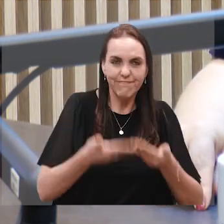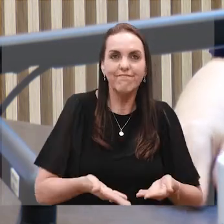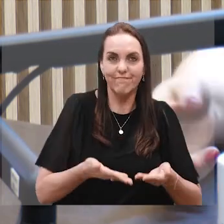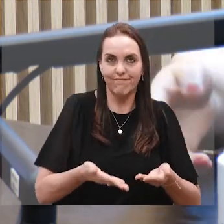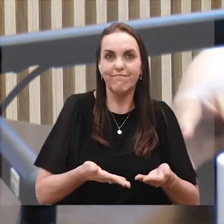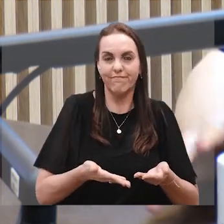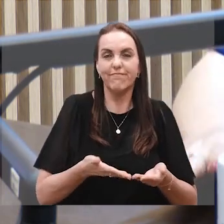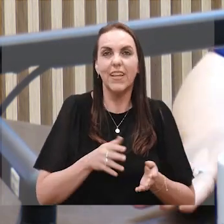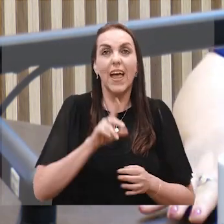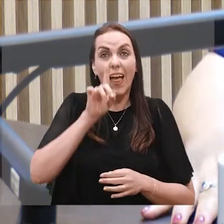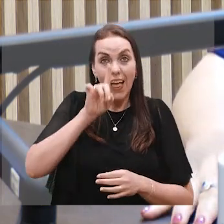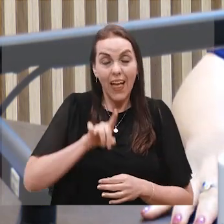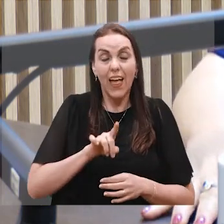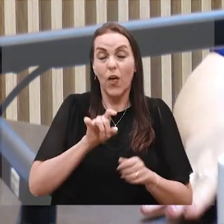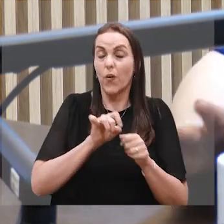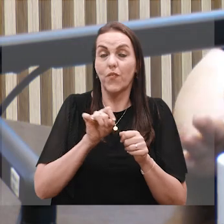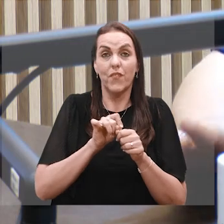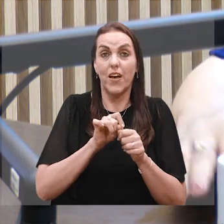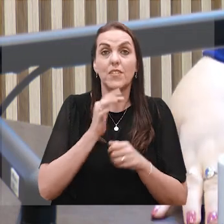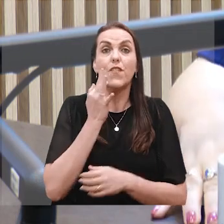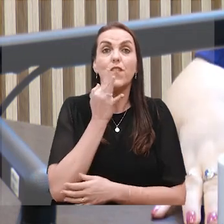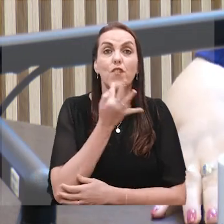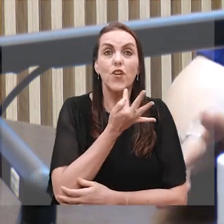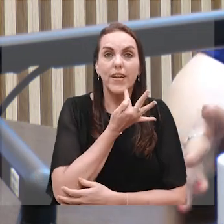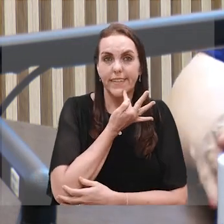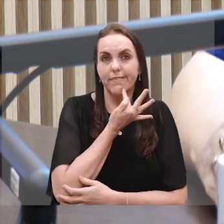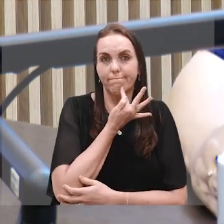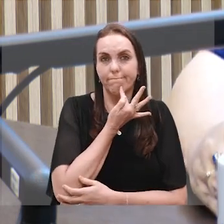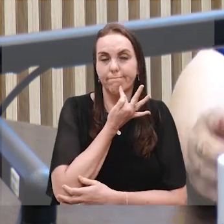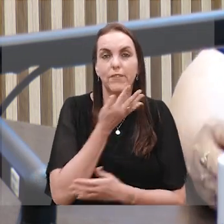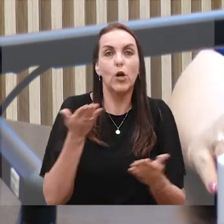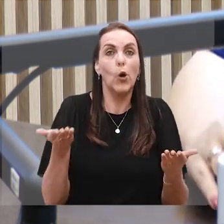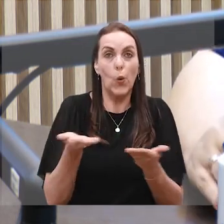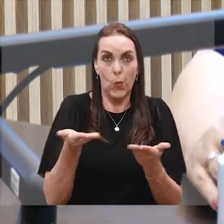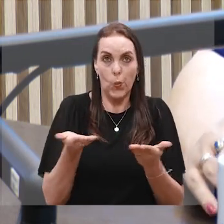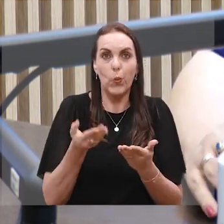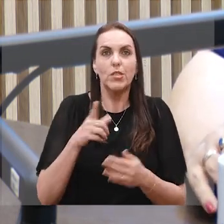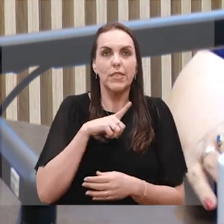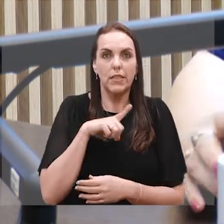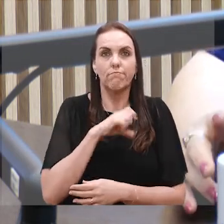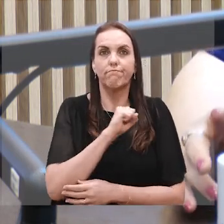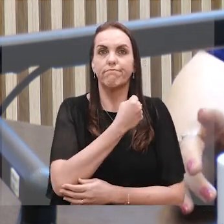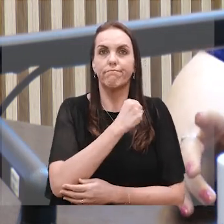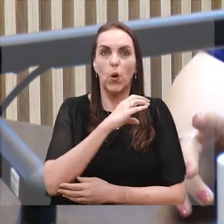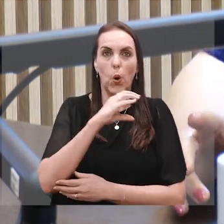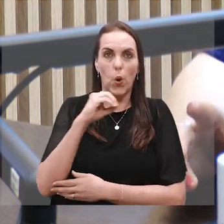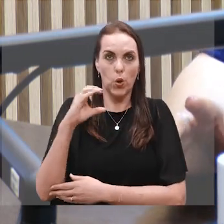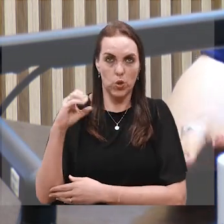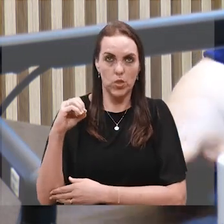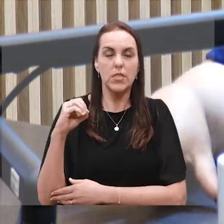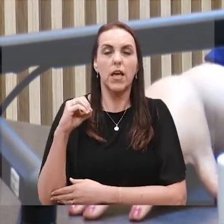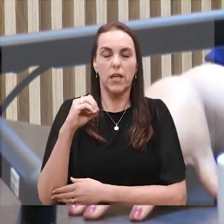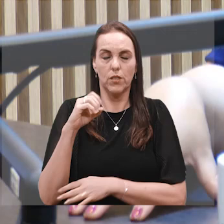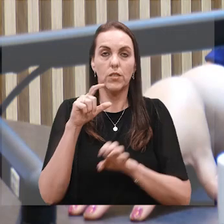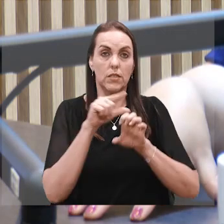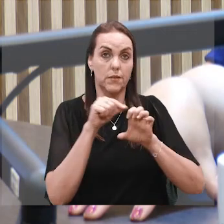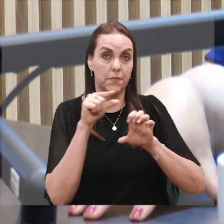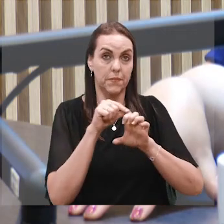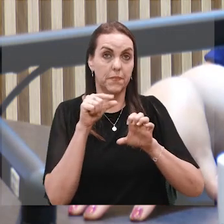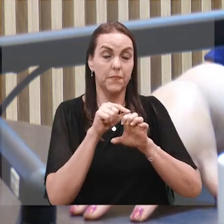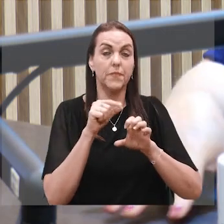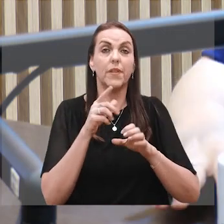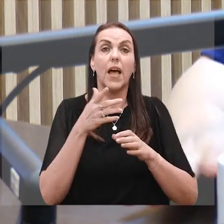local. Né? É aquilo que a gente faz em Forqueta. Forqueta, hoje, tem 800